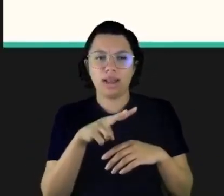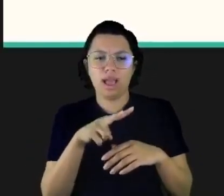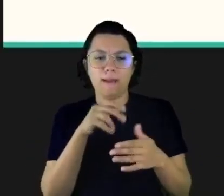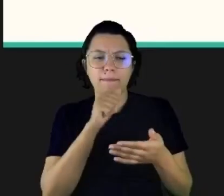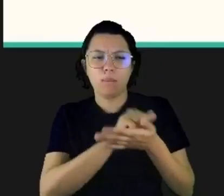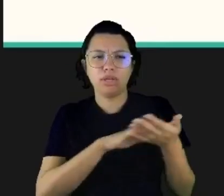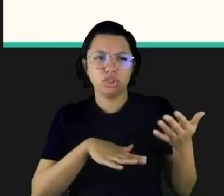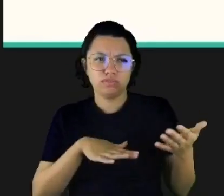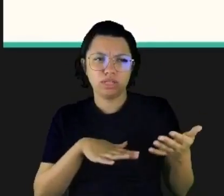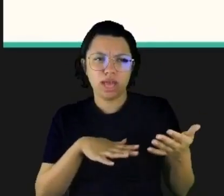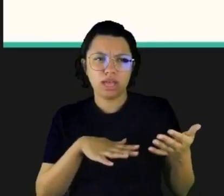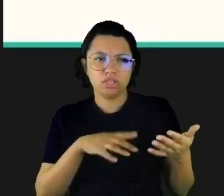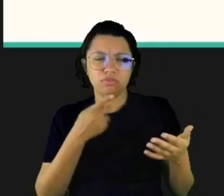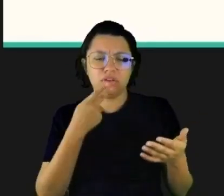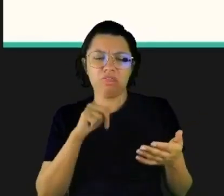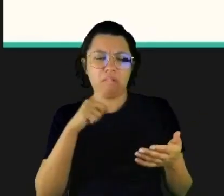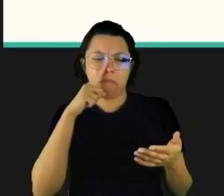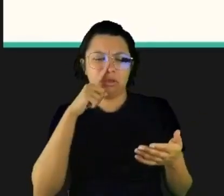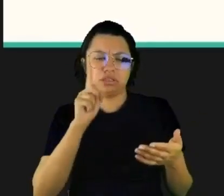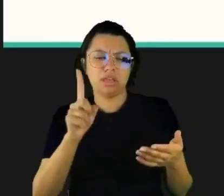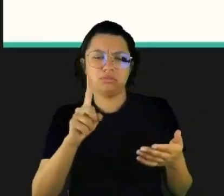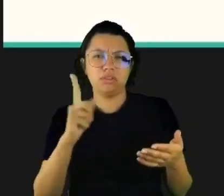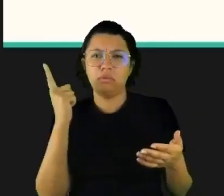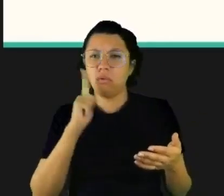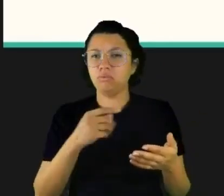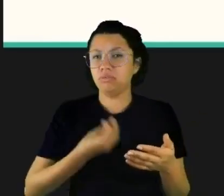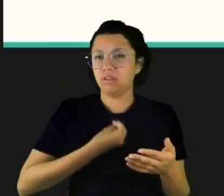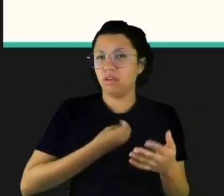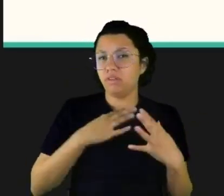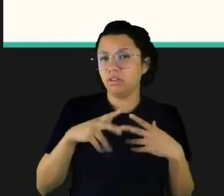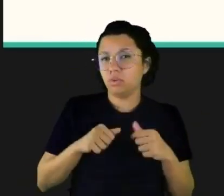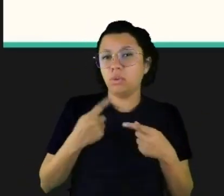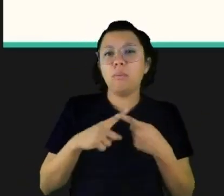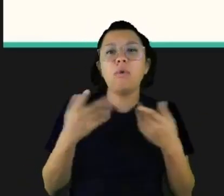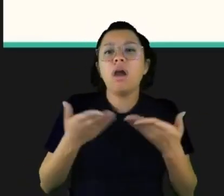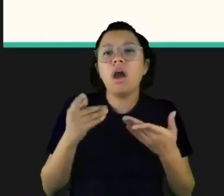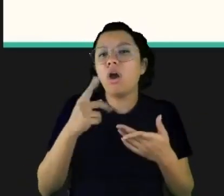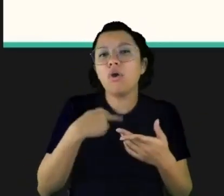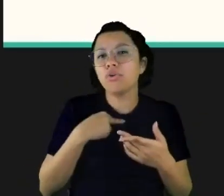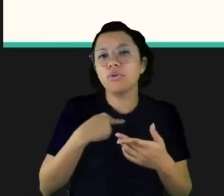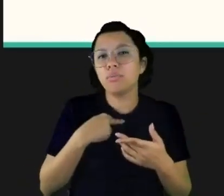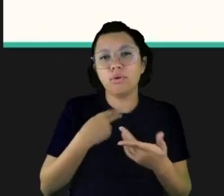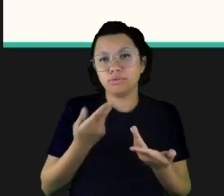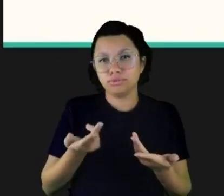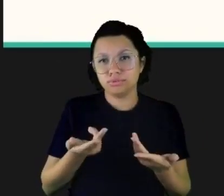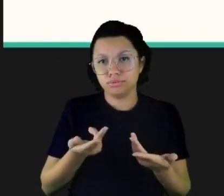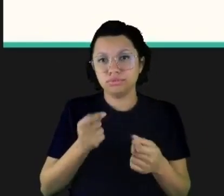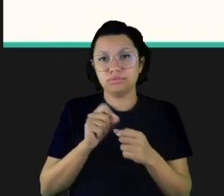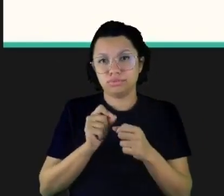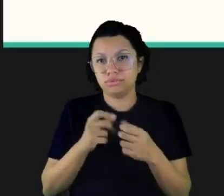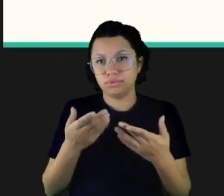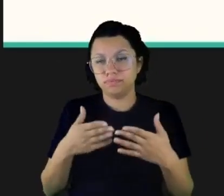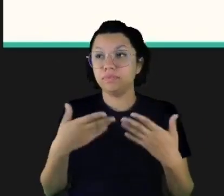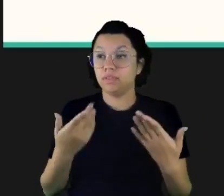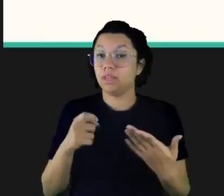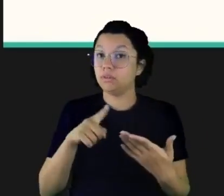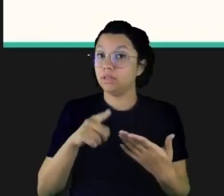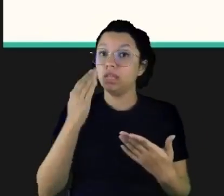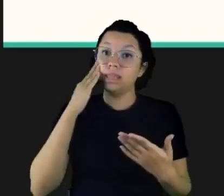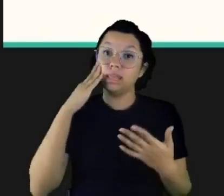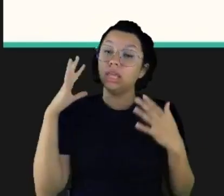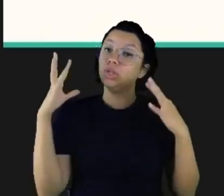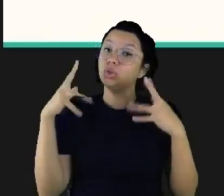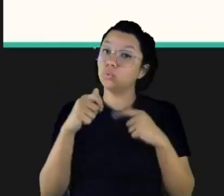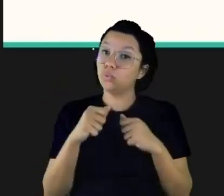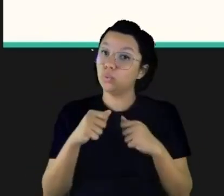fiz. Eu fiz isso a vida inteira, por que agora eu não vou fazer? Né? Ok, se ele é lúcido, eu vou conscientizar ele